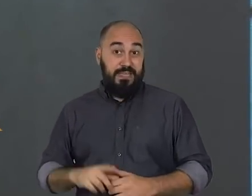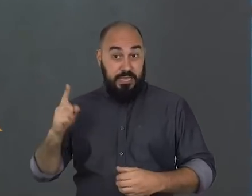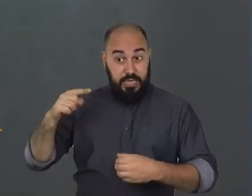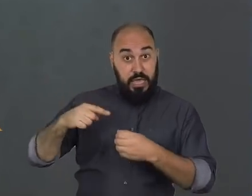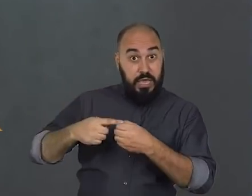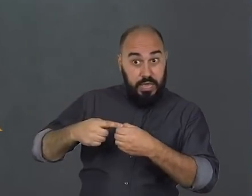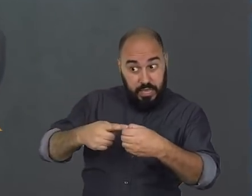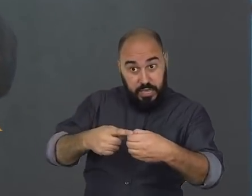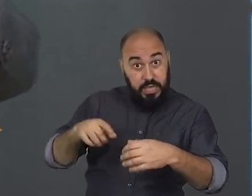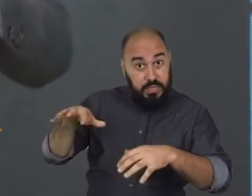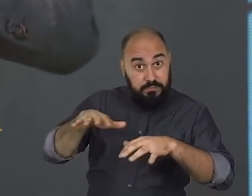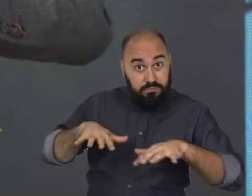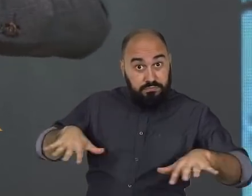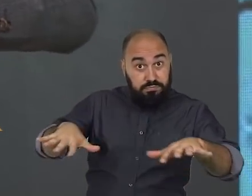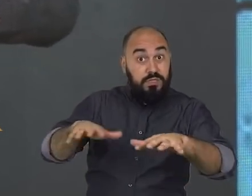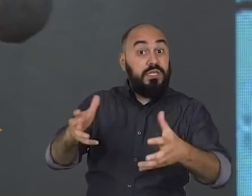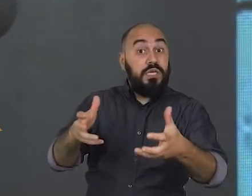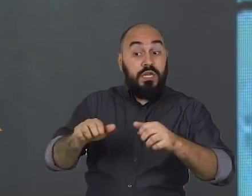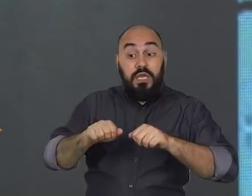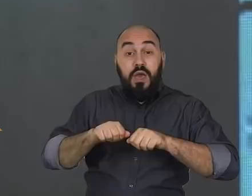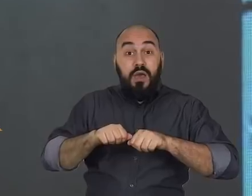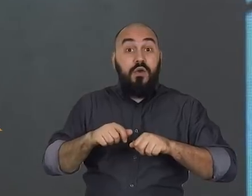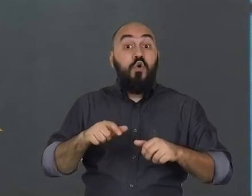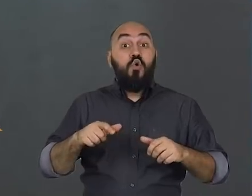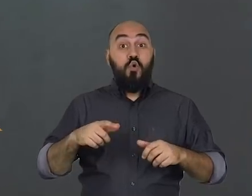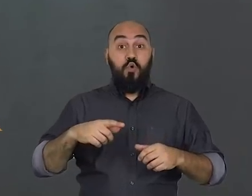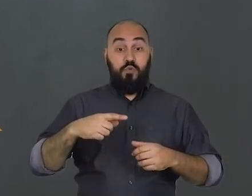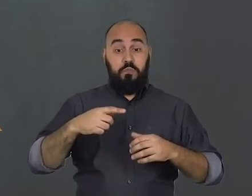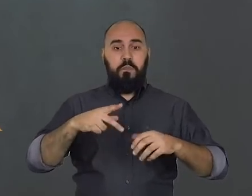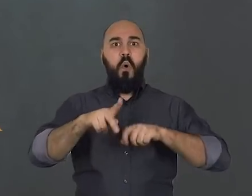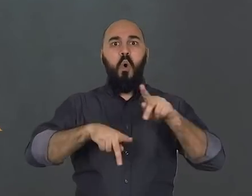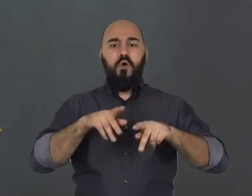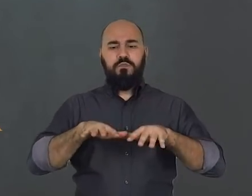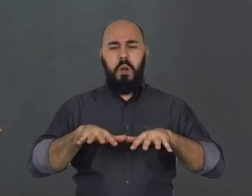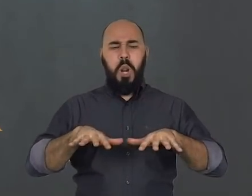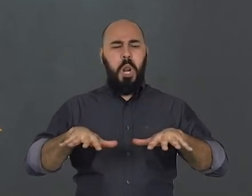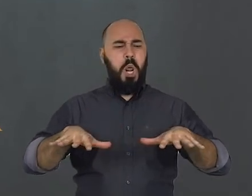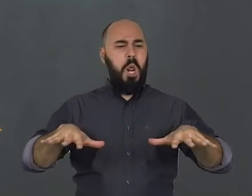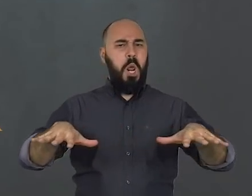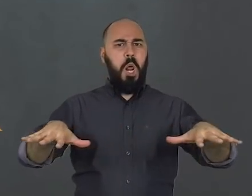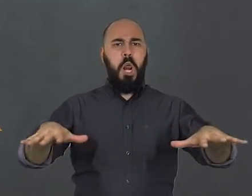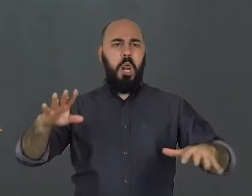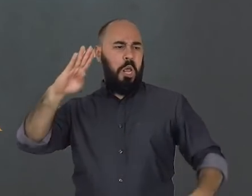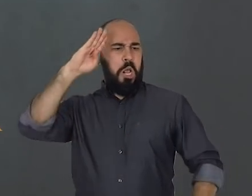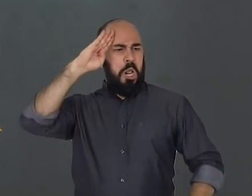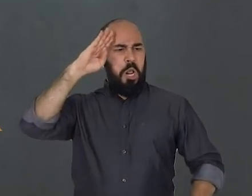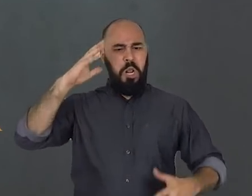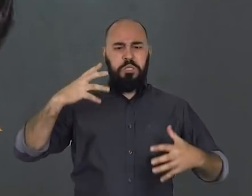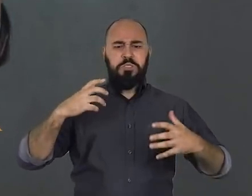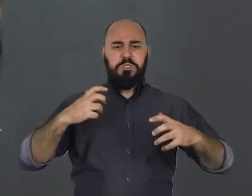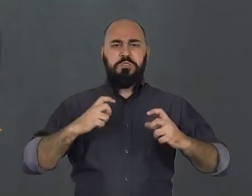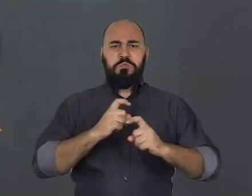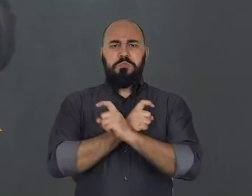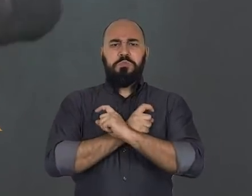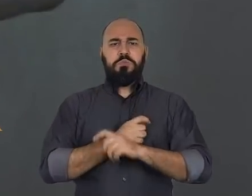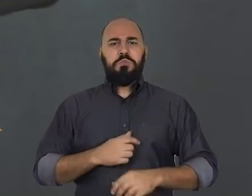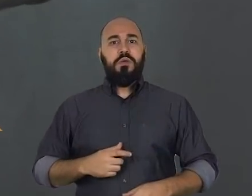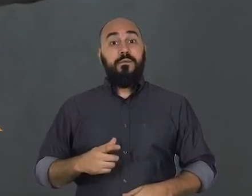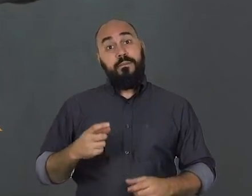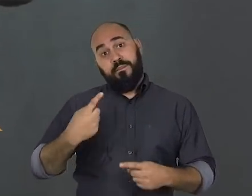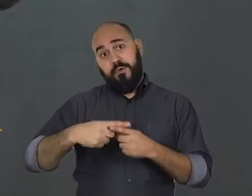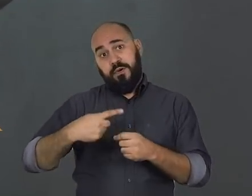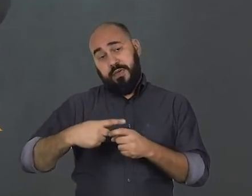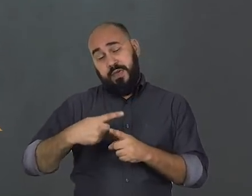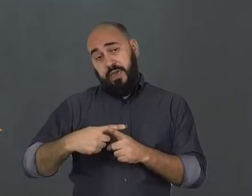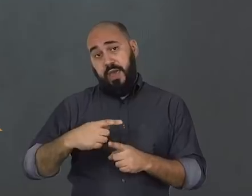de Hati. Ele queria fazer isso para ampliar o seu próprio império, já que a queda da Assíria, o seu principal inimigo,